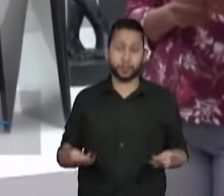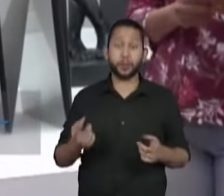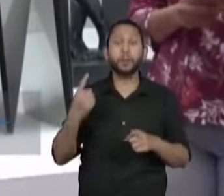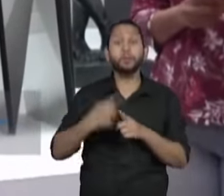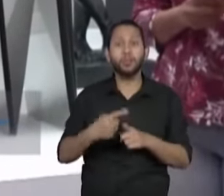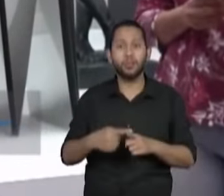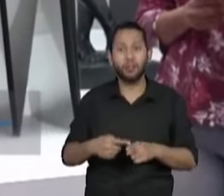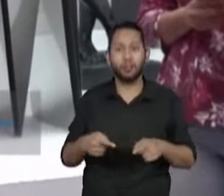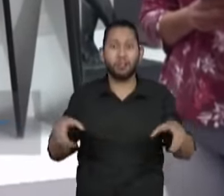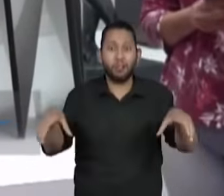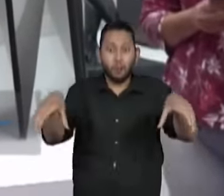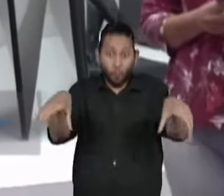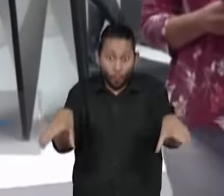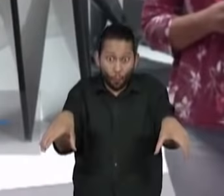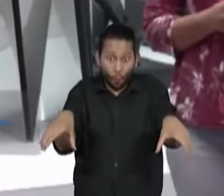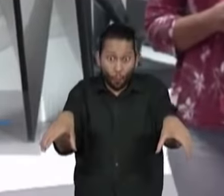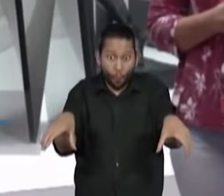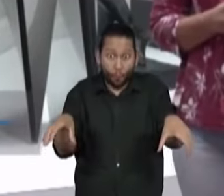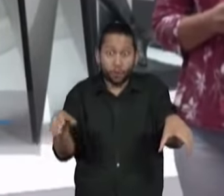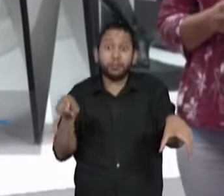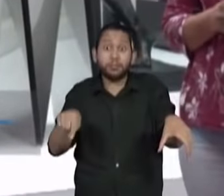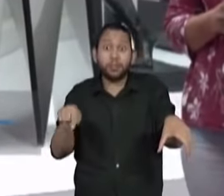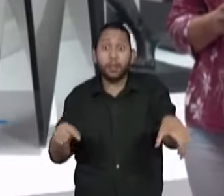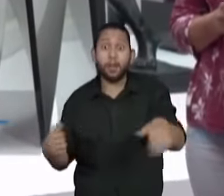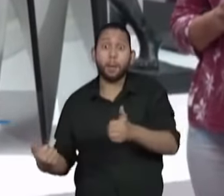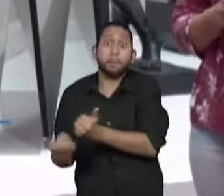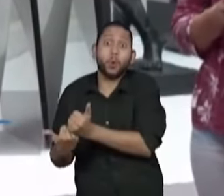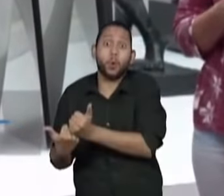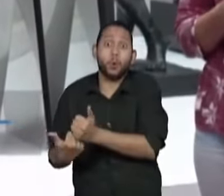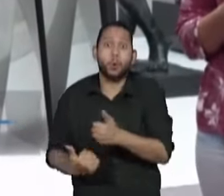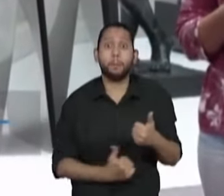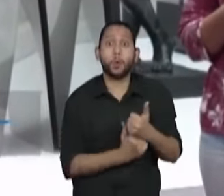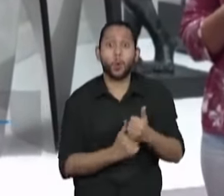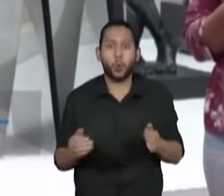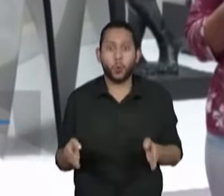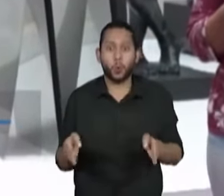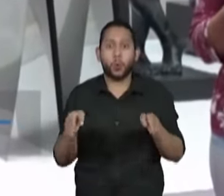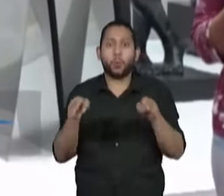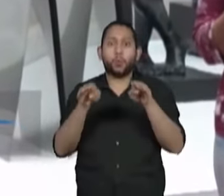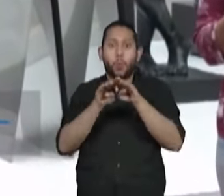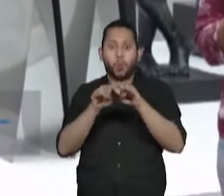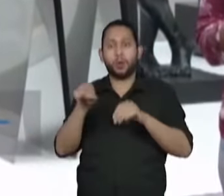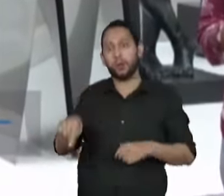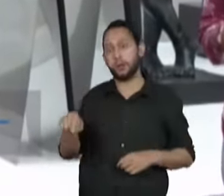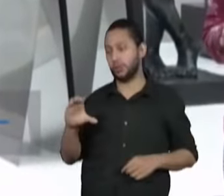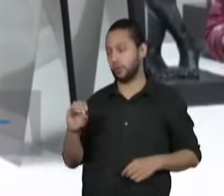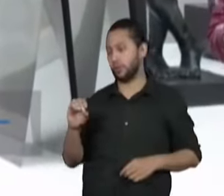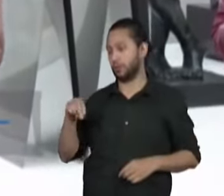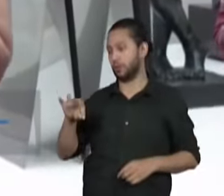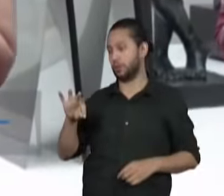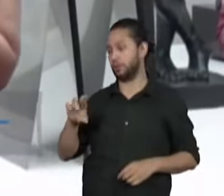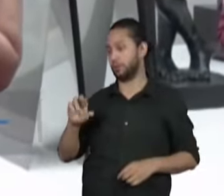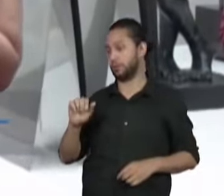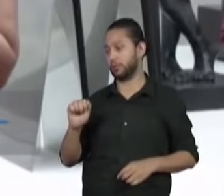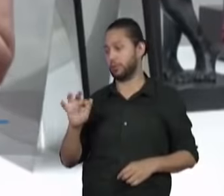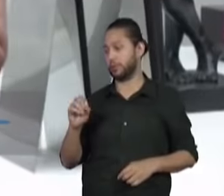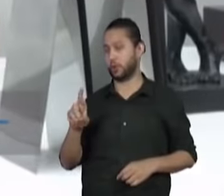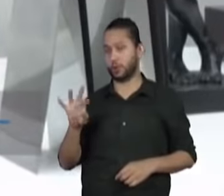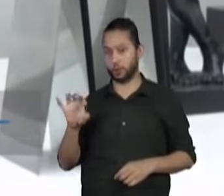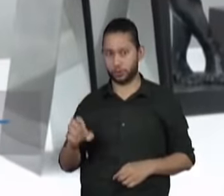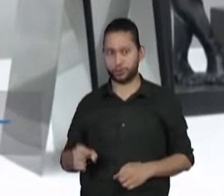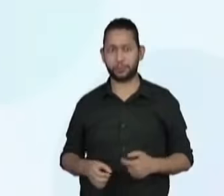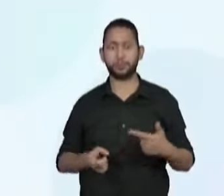um dos pontos de apoio dele está dentro da nave e o outro ponto de apoio está fora, num chamado contraforte, tá certo? Nós temos também o